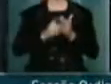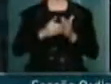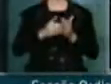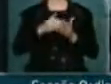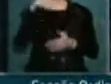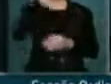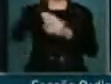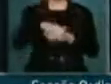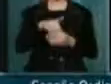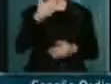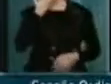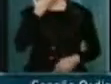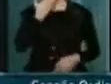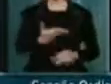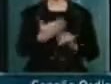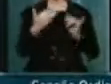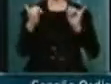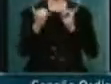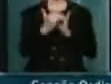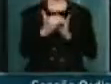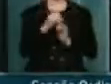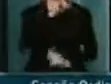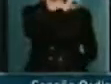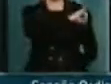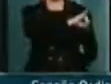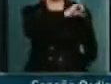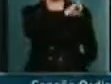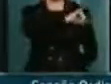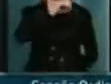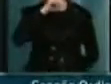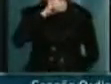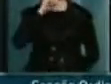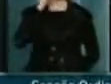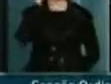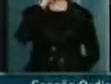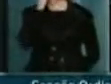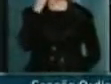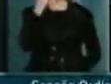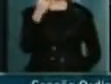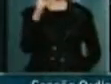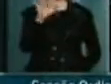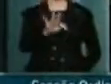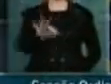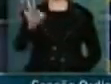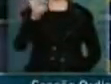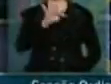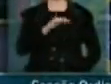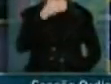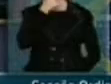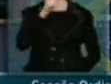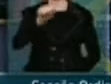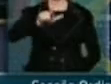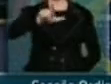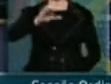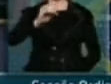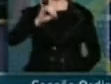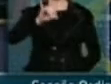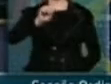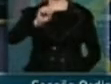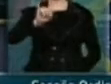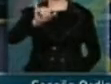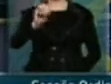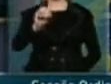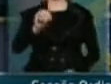nosso voto no Rio de Janeiro a nossa bancada tem dois deputados federais o doutor Aloysio e o